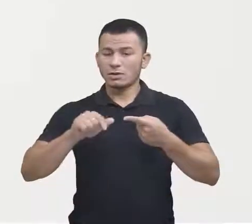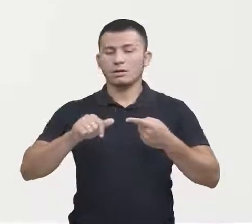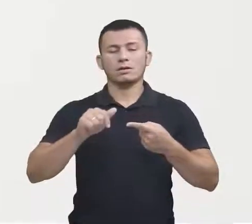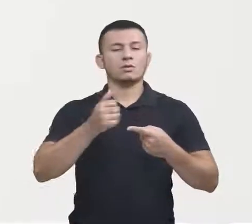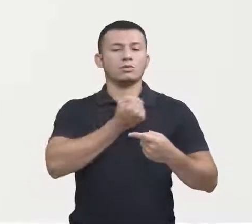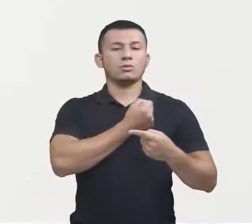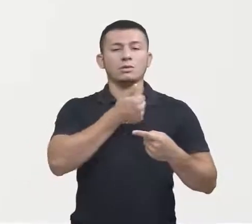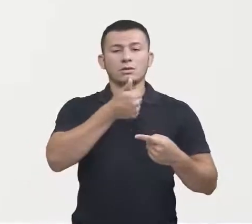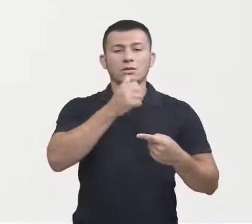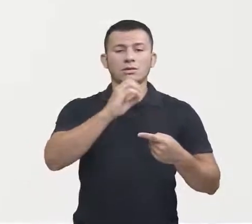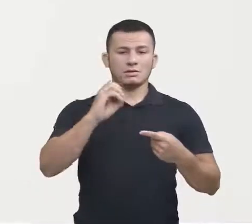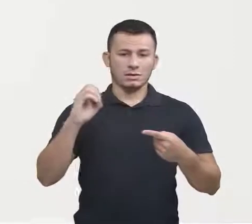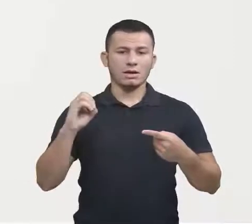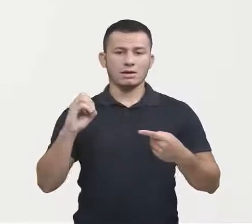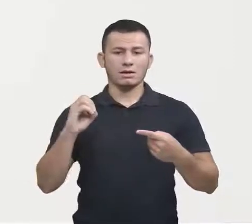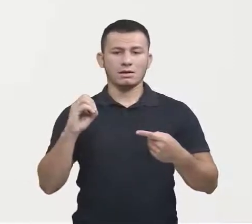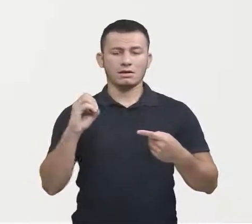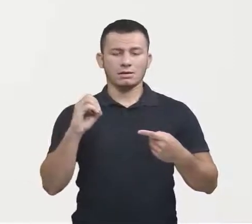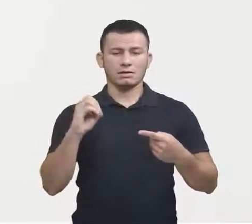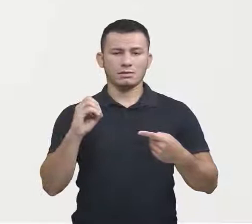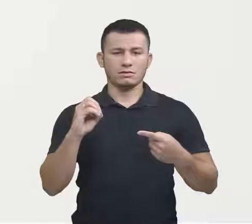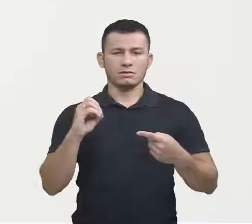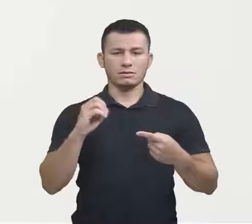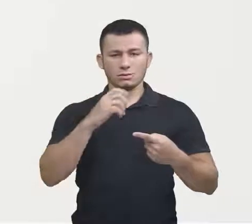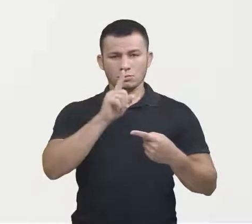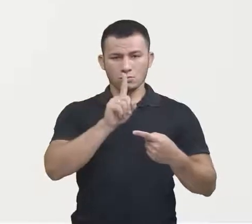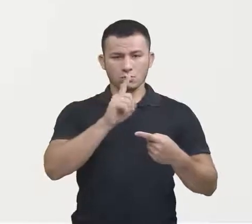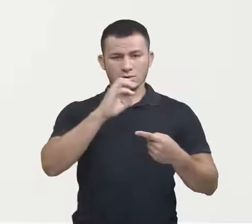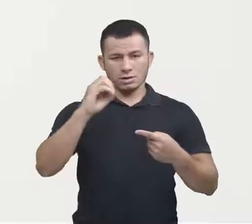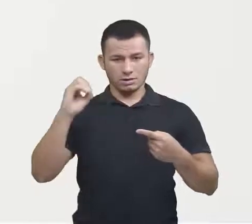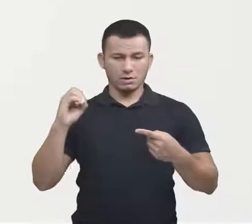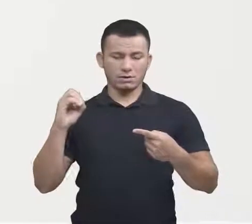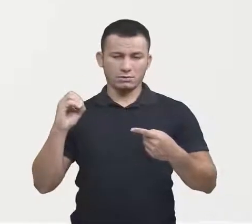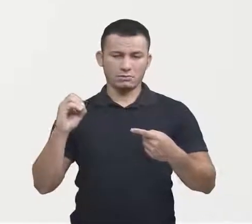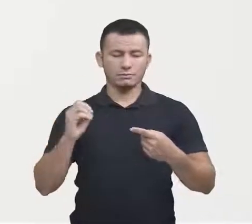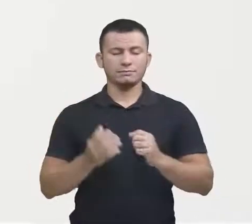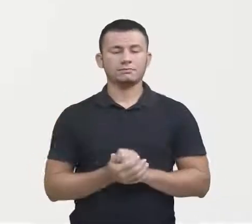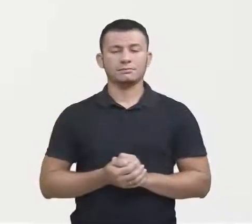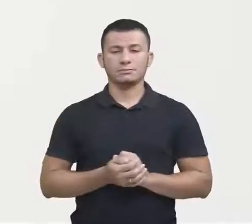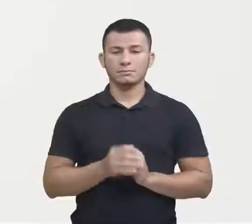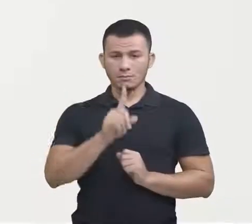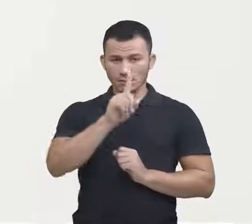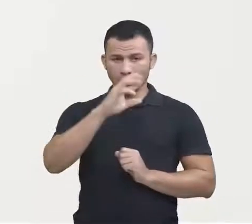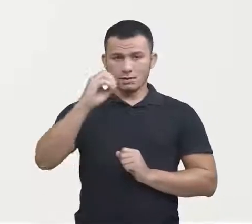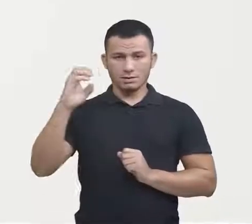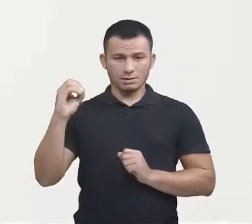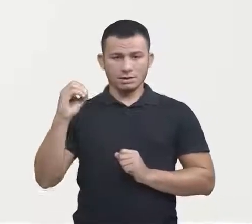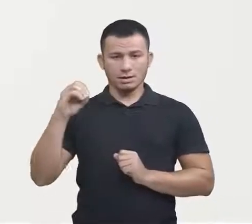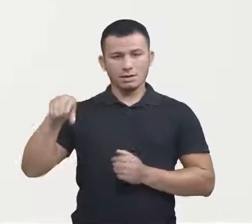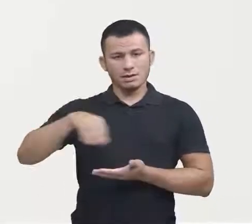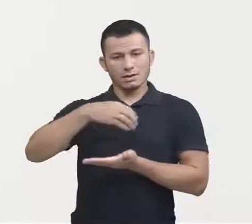Olha que os em 100 eu tenho sem carrinhos